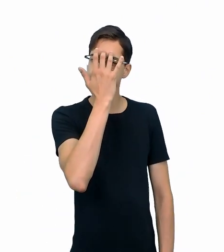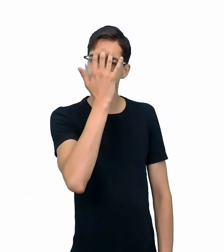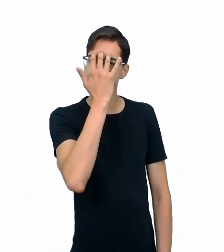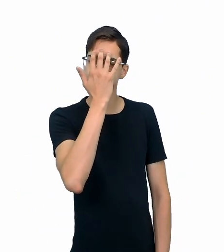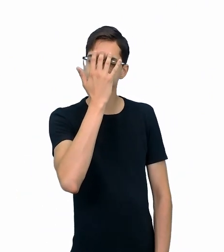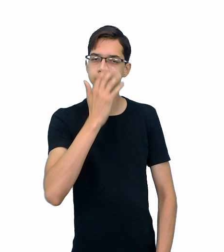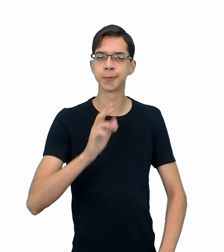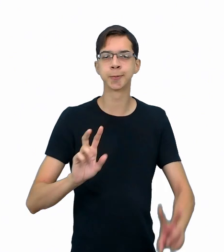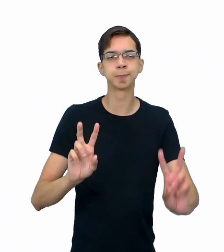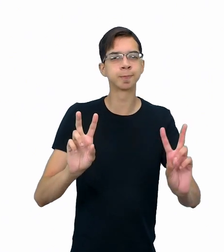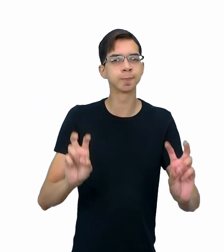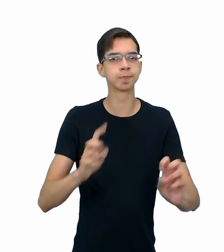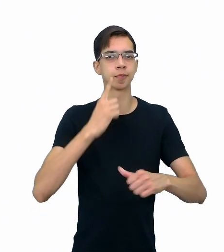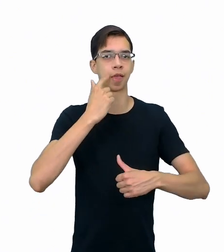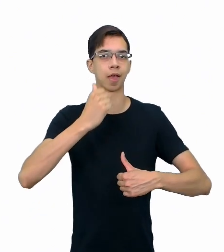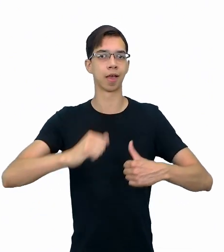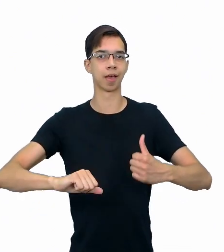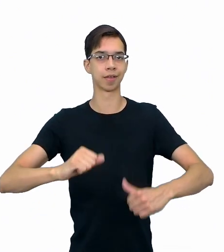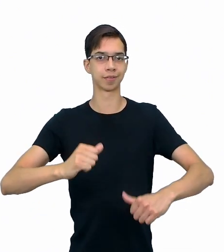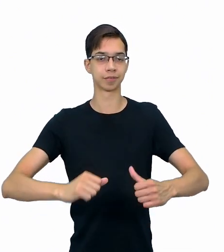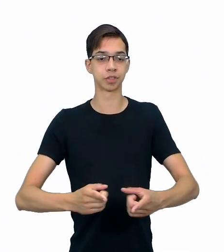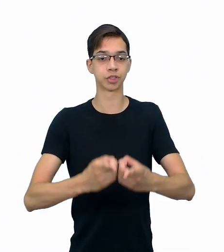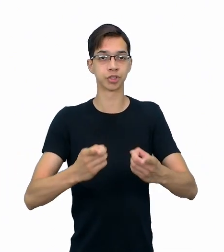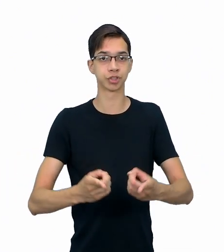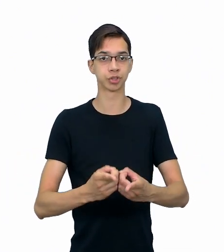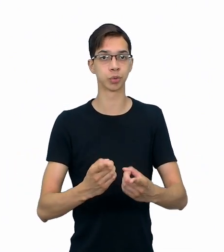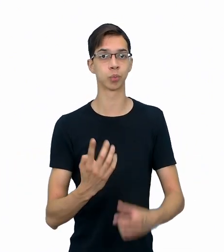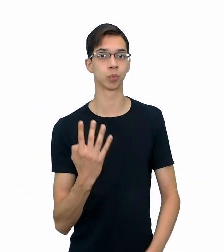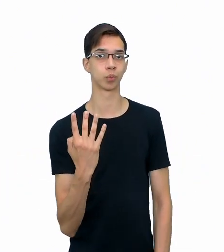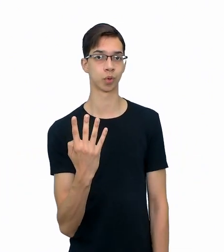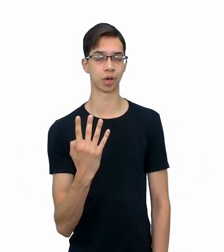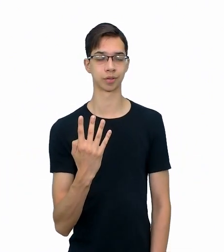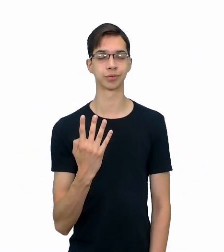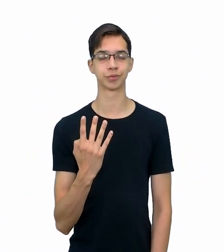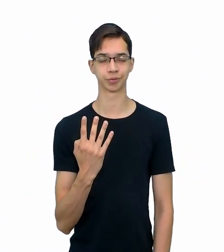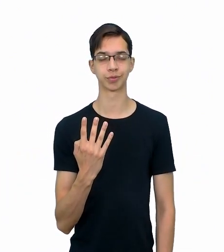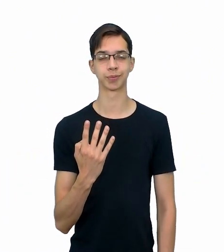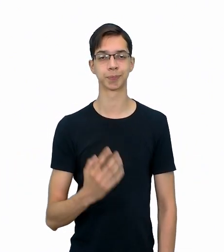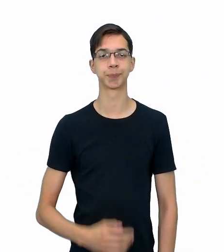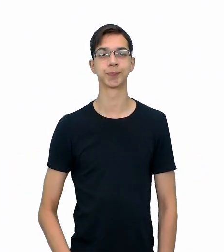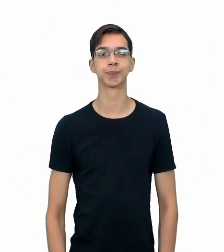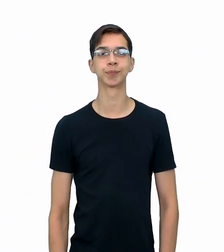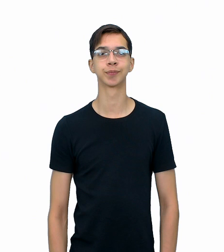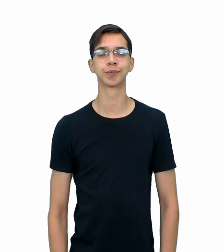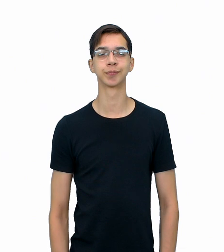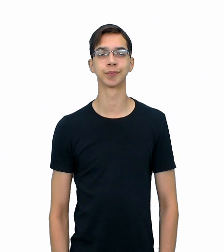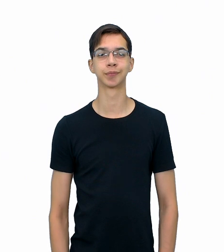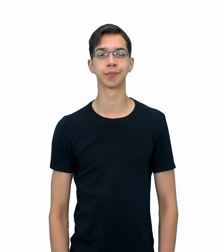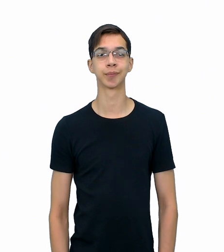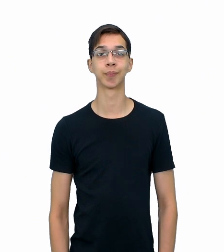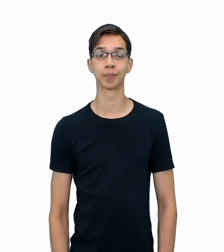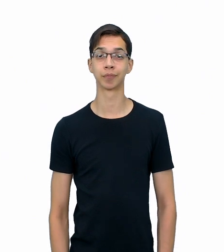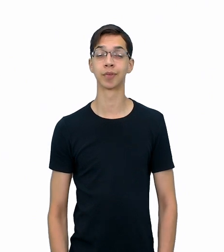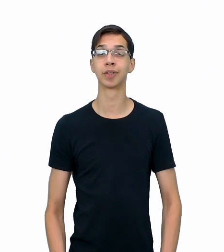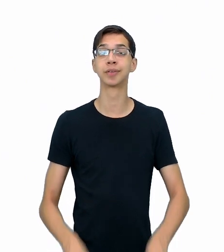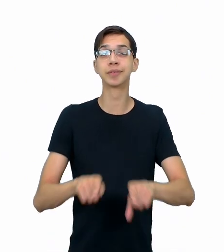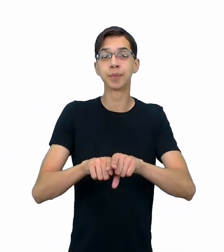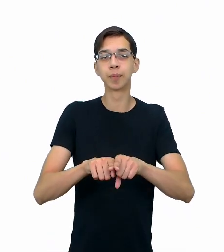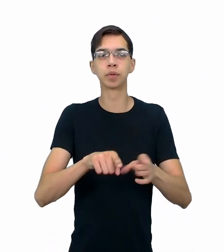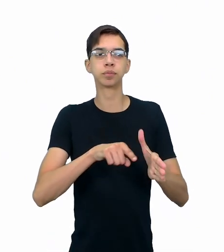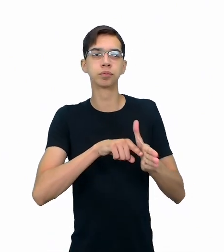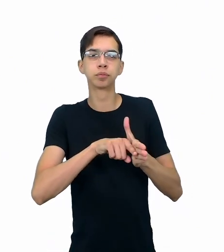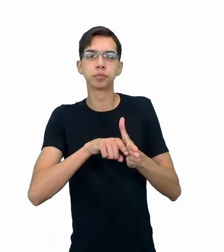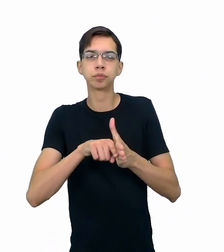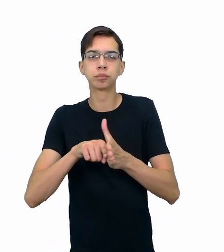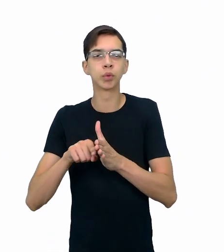as habilidades da sequência didática 4 e verificar quais tratam do pensamento geométrico. Nós